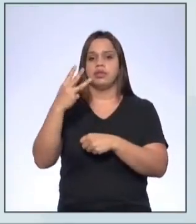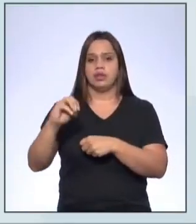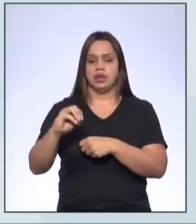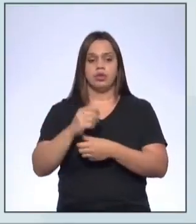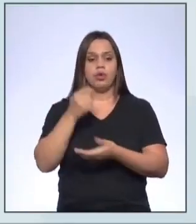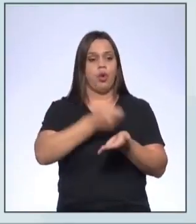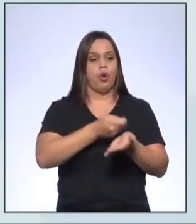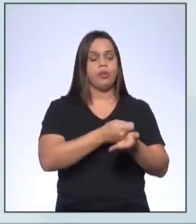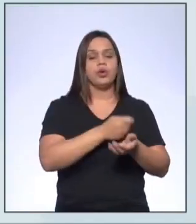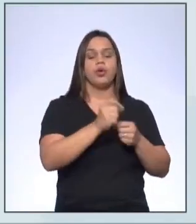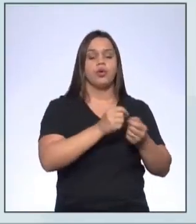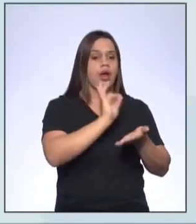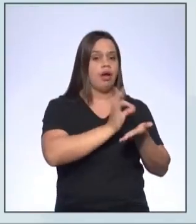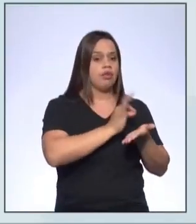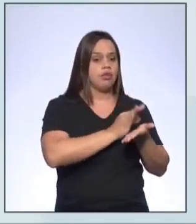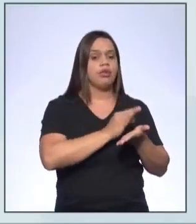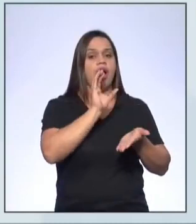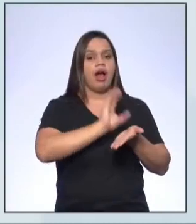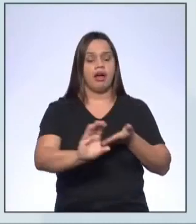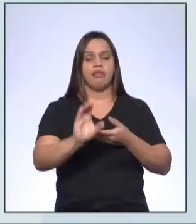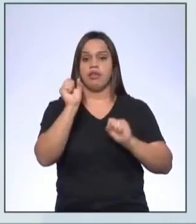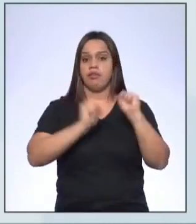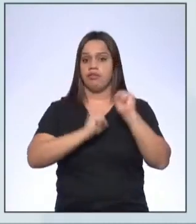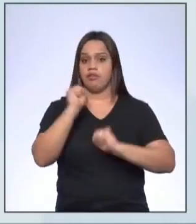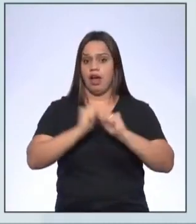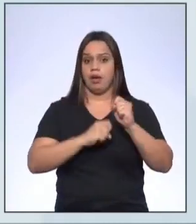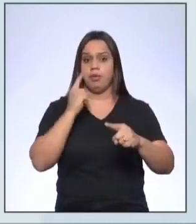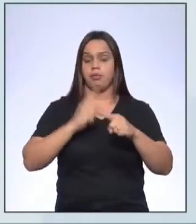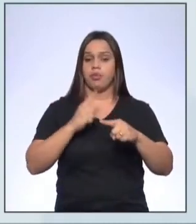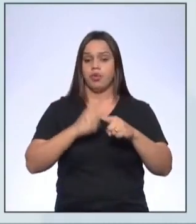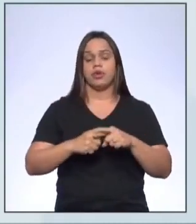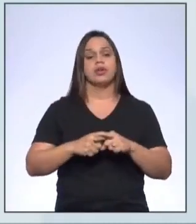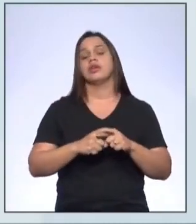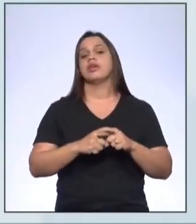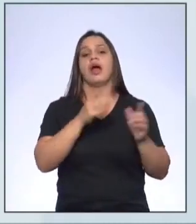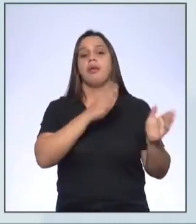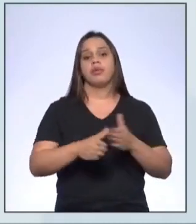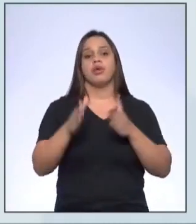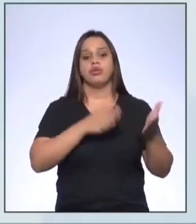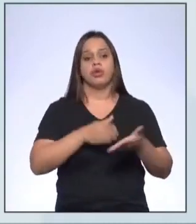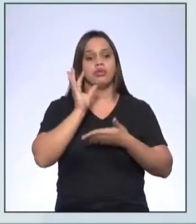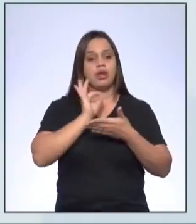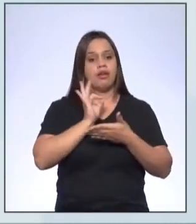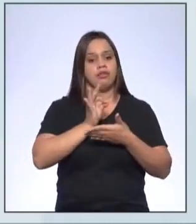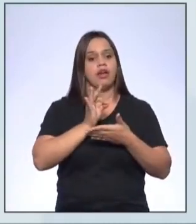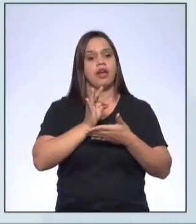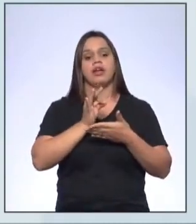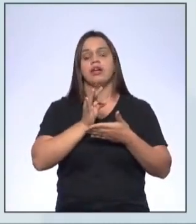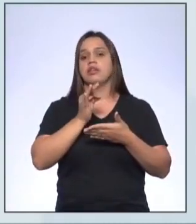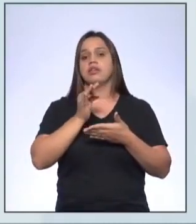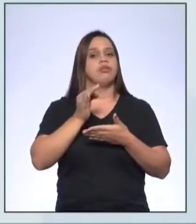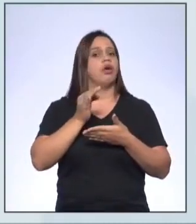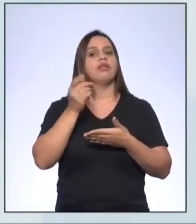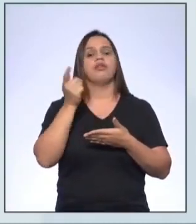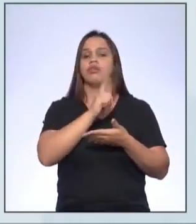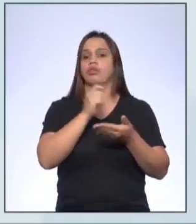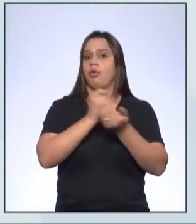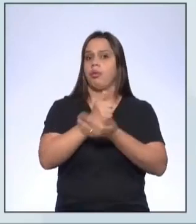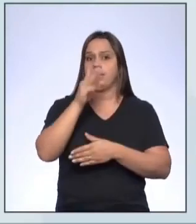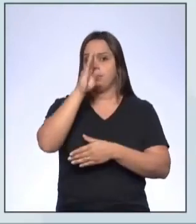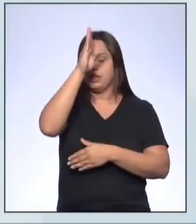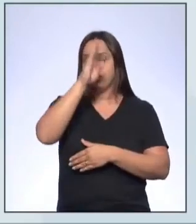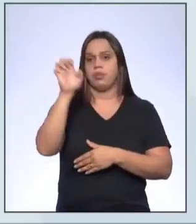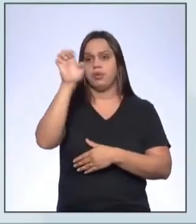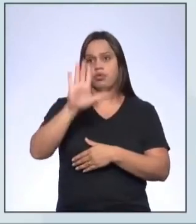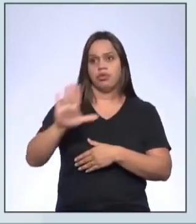fábricas, nas indústrias, né, porque a produção de café não estava mais sendo comprada principalmente pelos europeus e